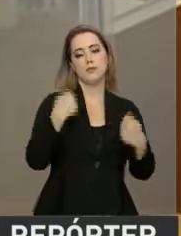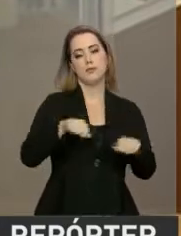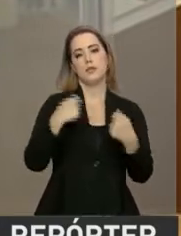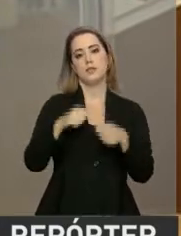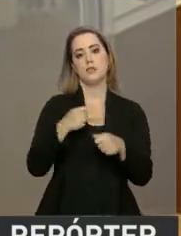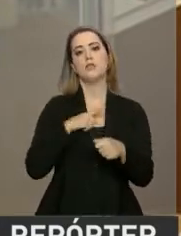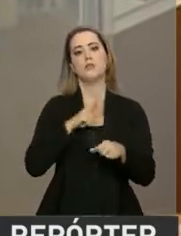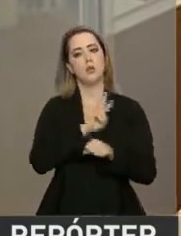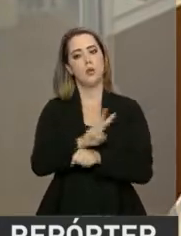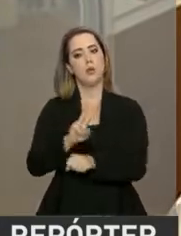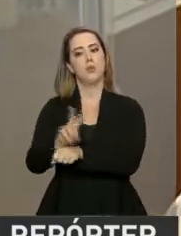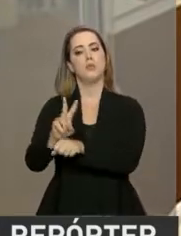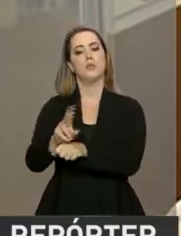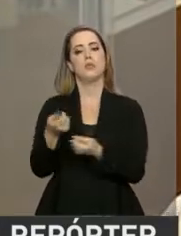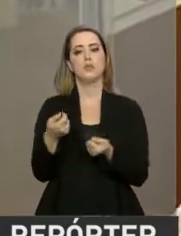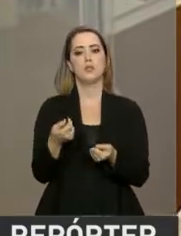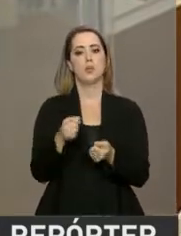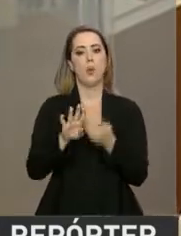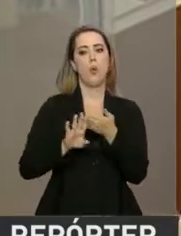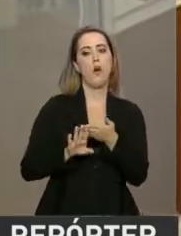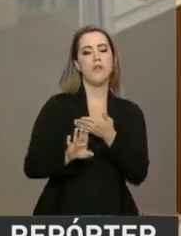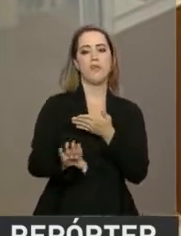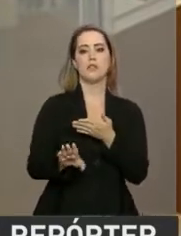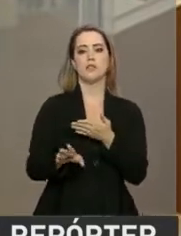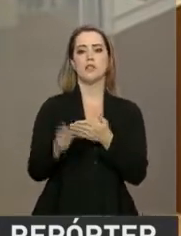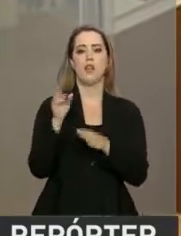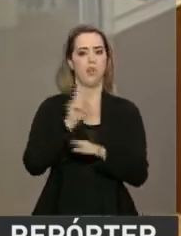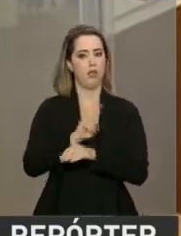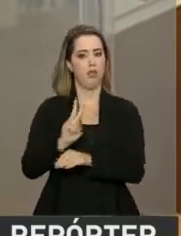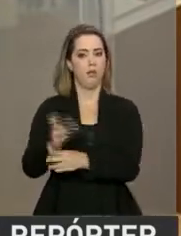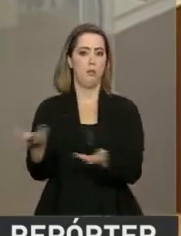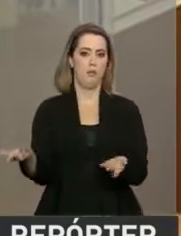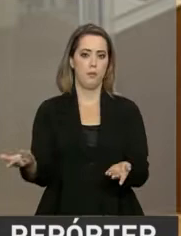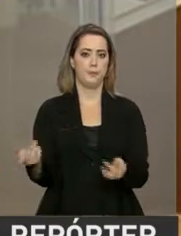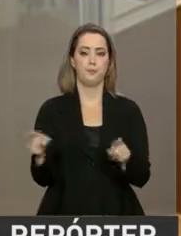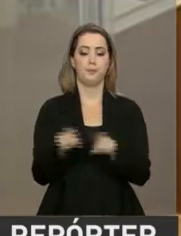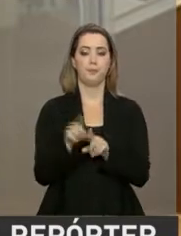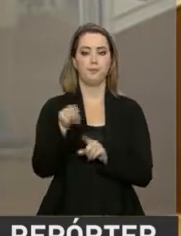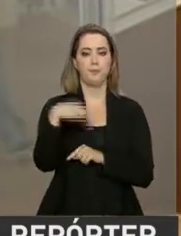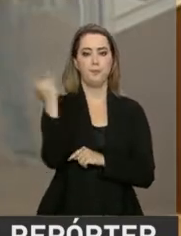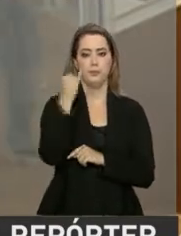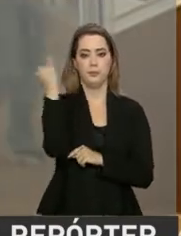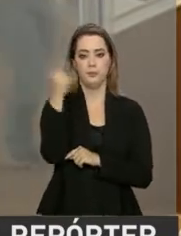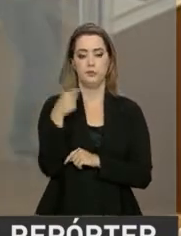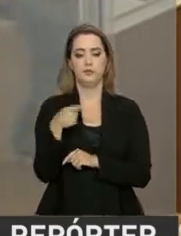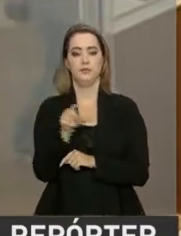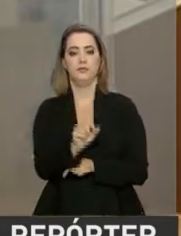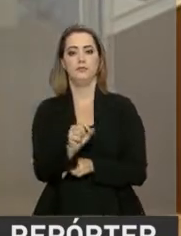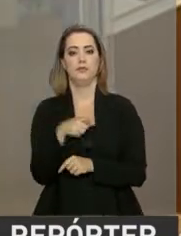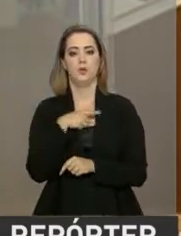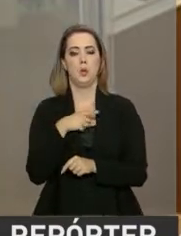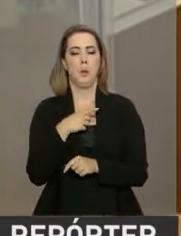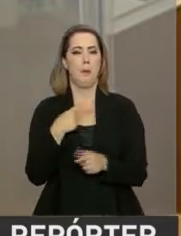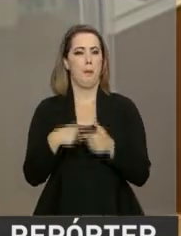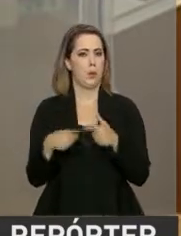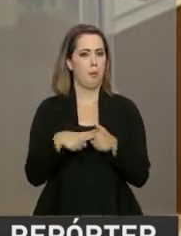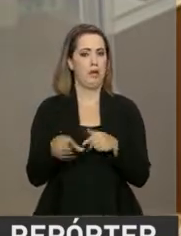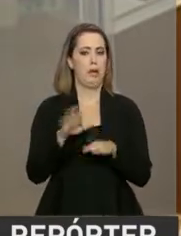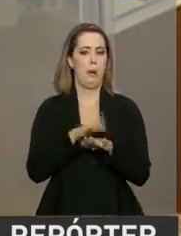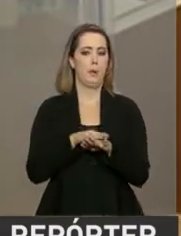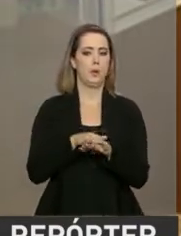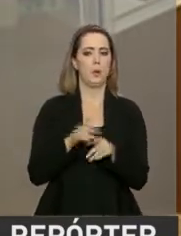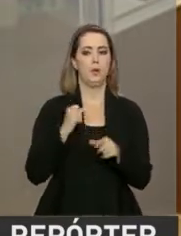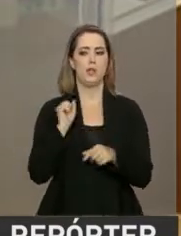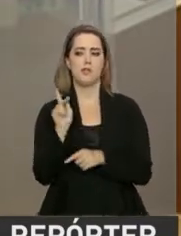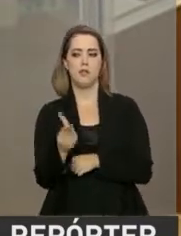que tu tem, a gente não pode ficar fora dessa formalidade. É muito importante, até é um acidente, é uma